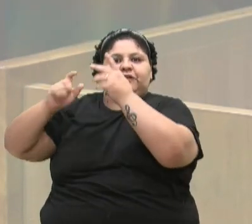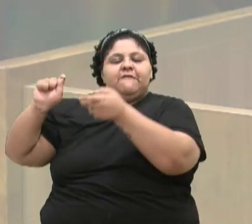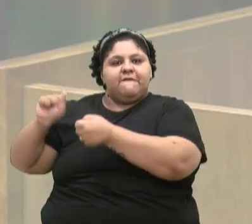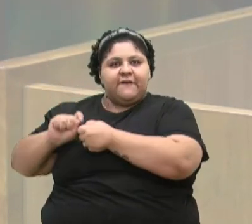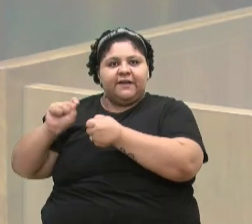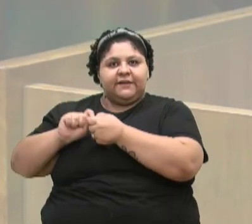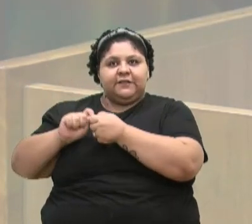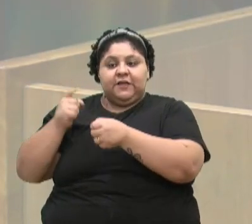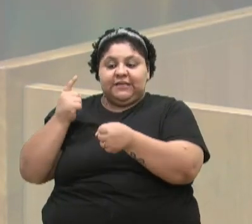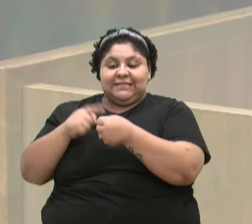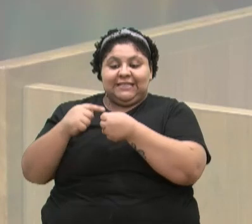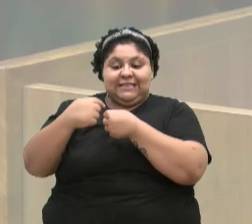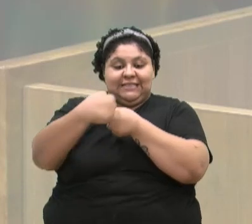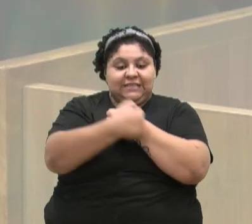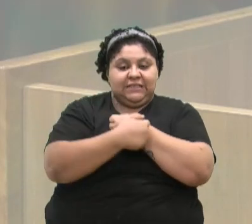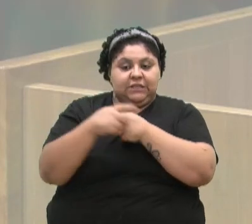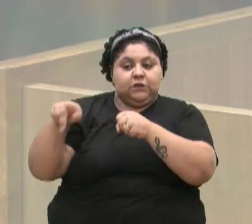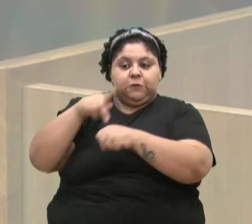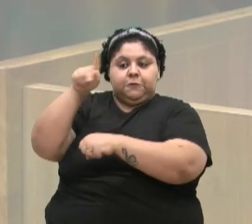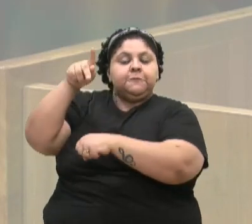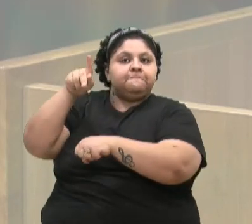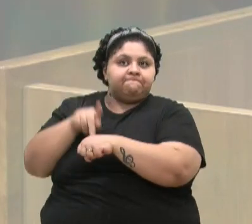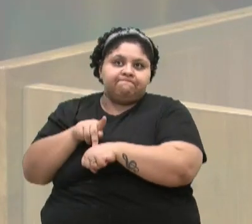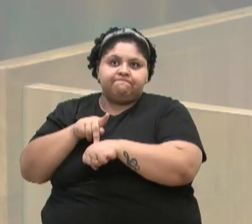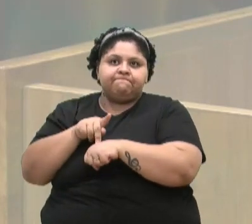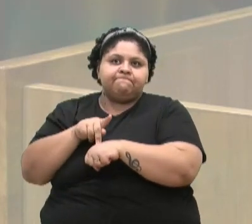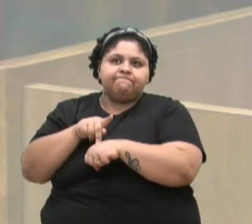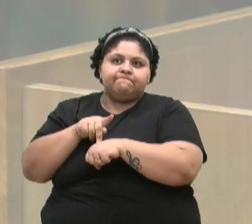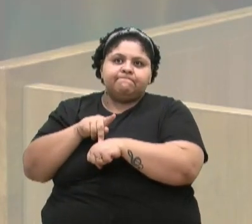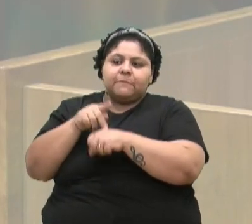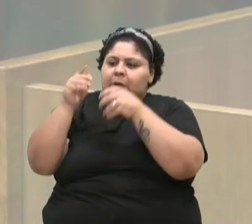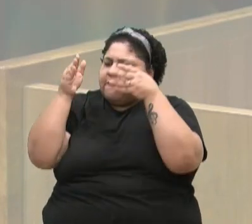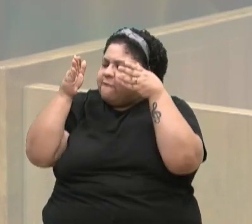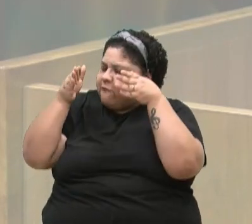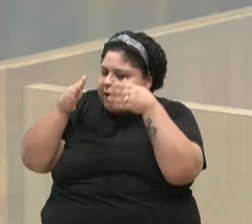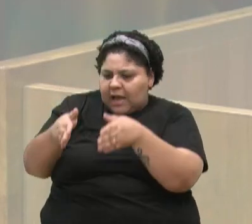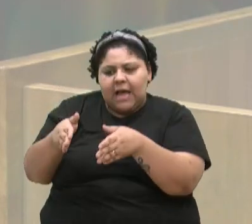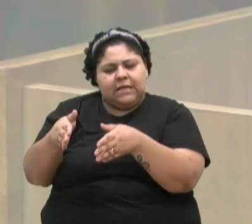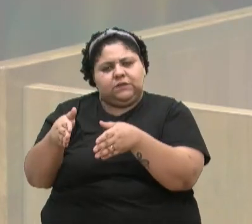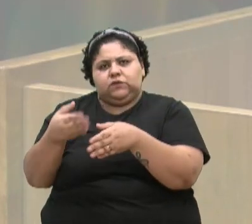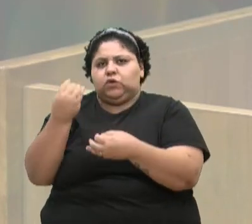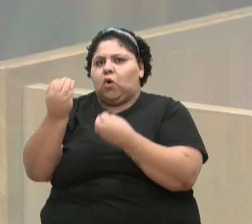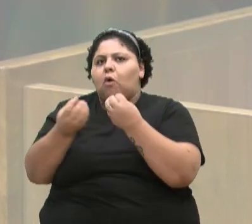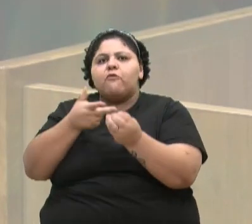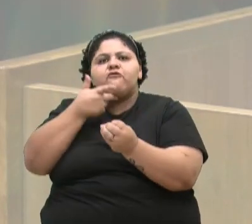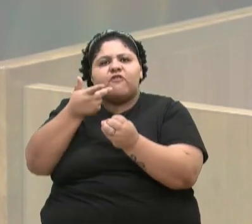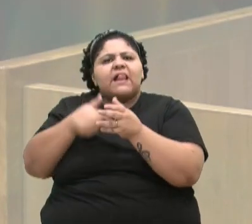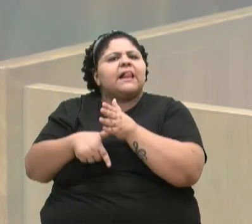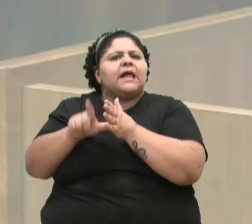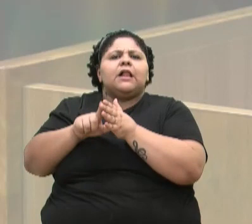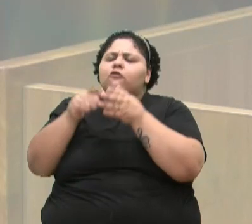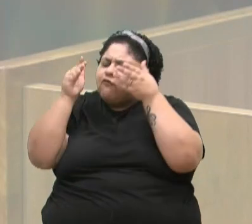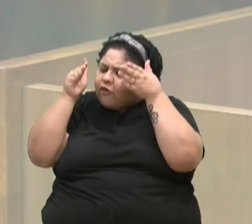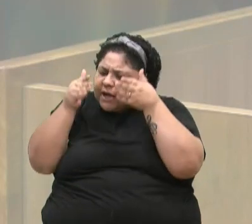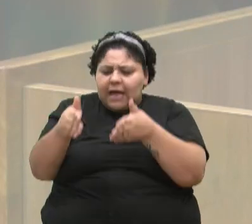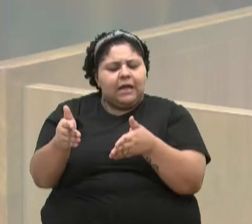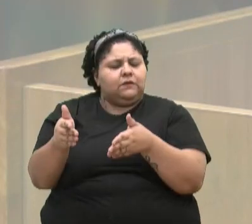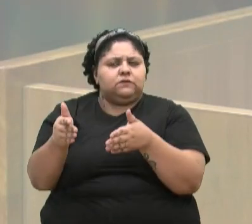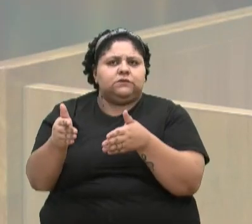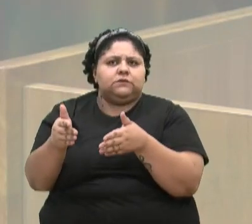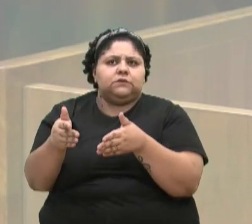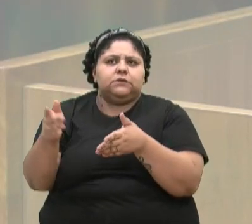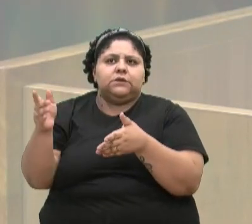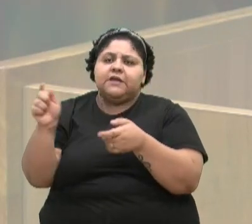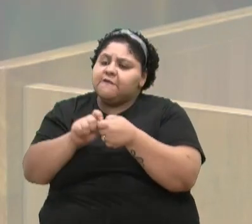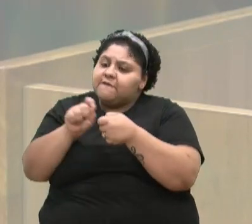que as cidades e países sejam muito mais focadas, como estávamos falando lá fora, muito mais focadas em